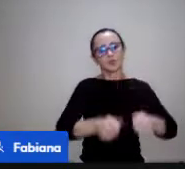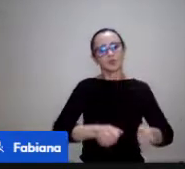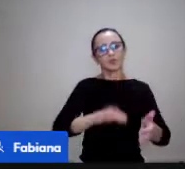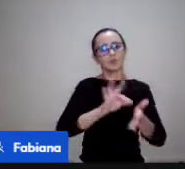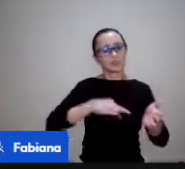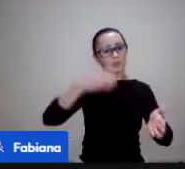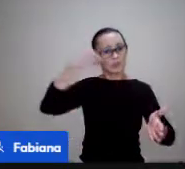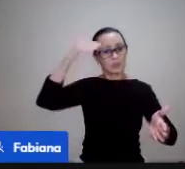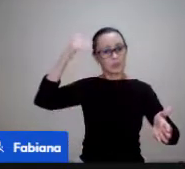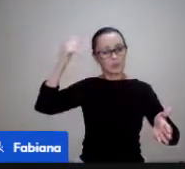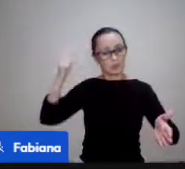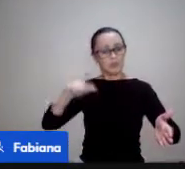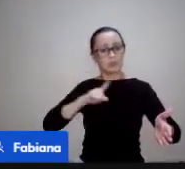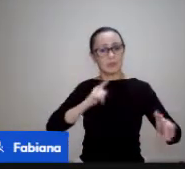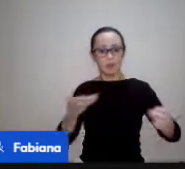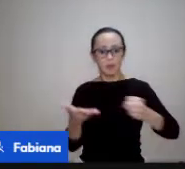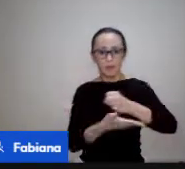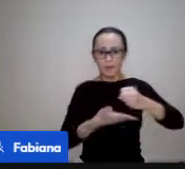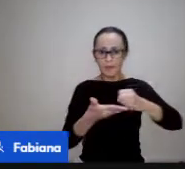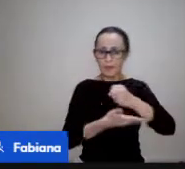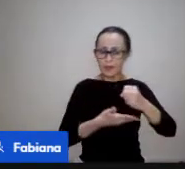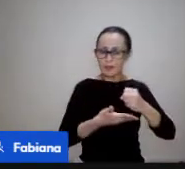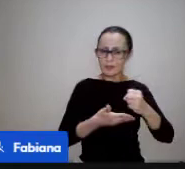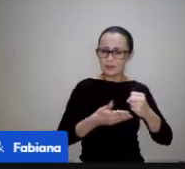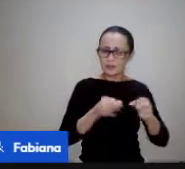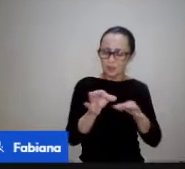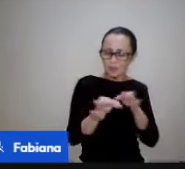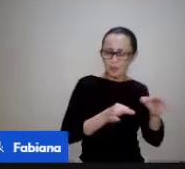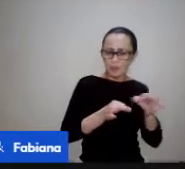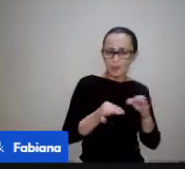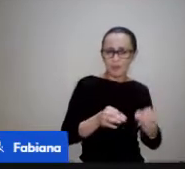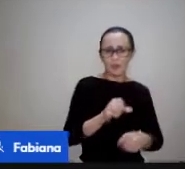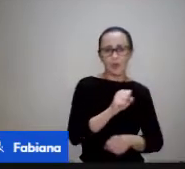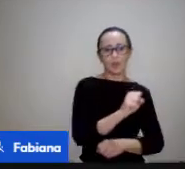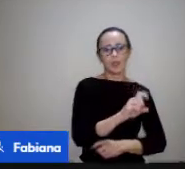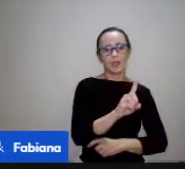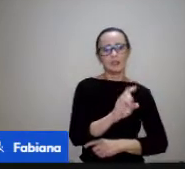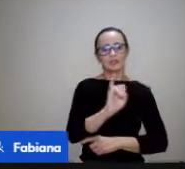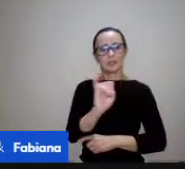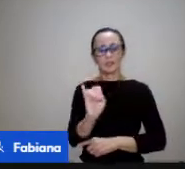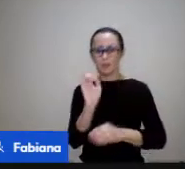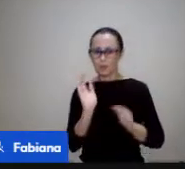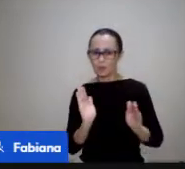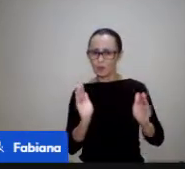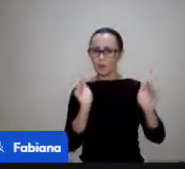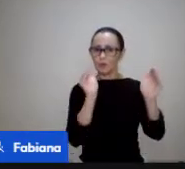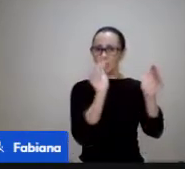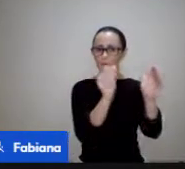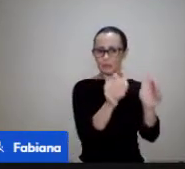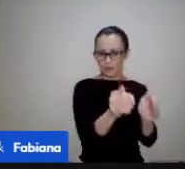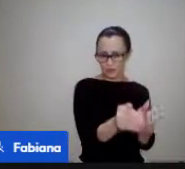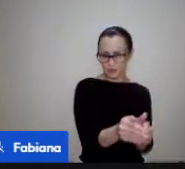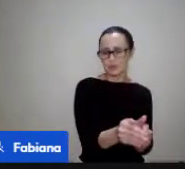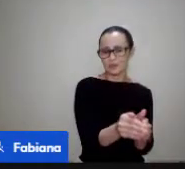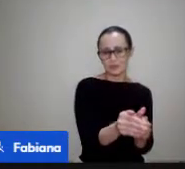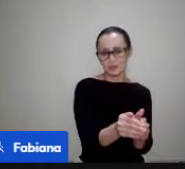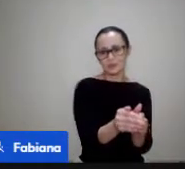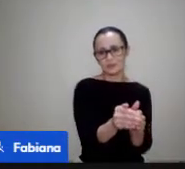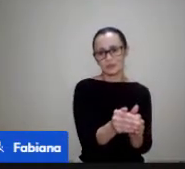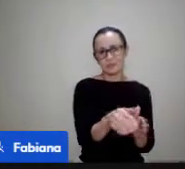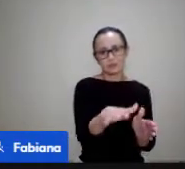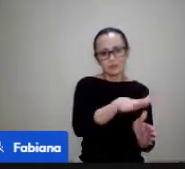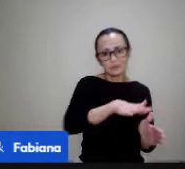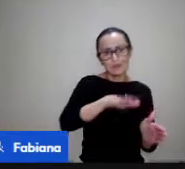de forma organizada e com objetivos relacionados de componentes de matemática e de